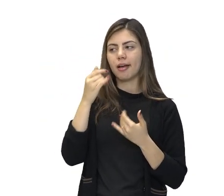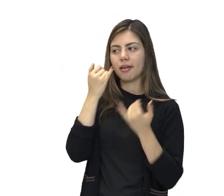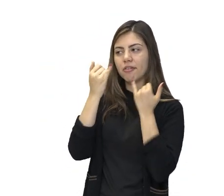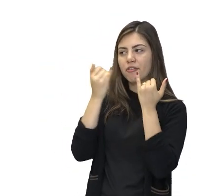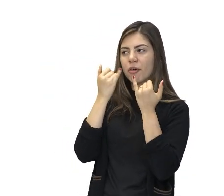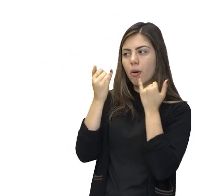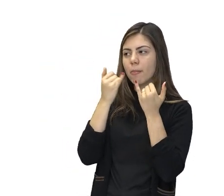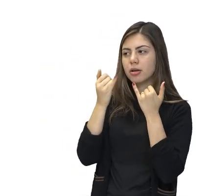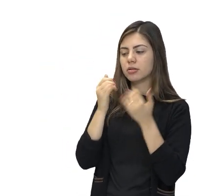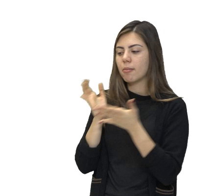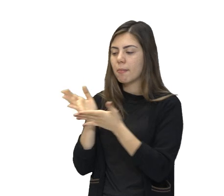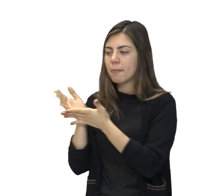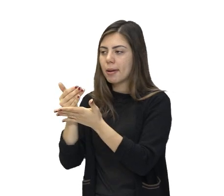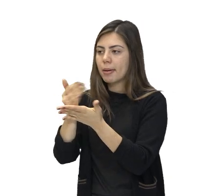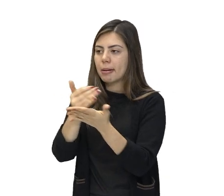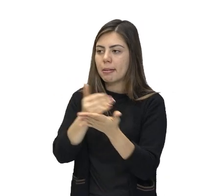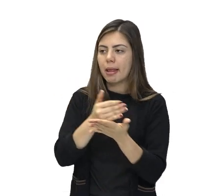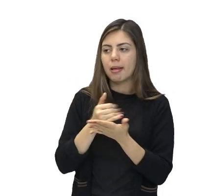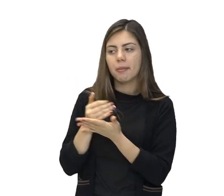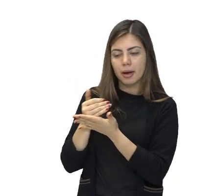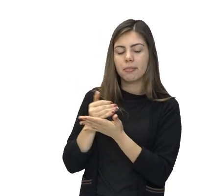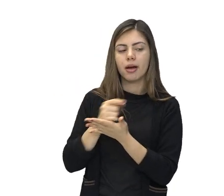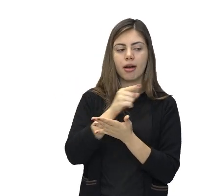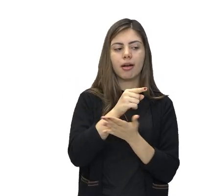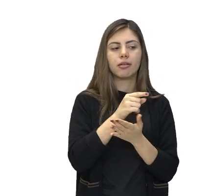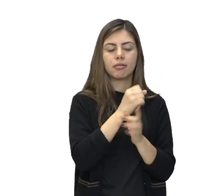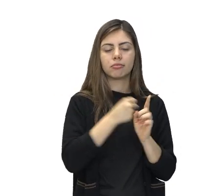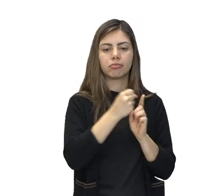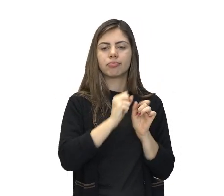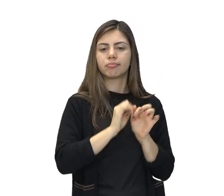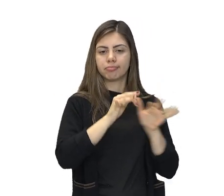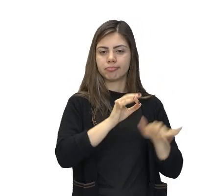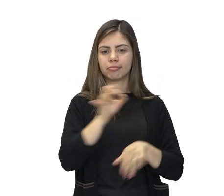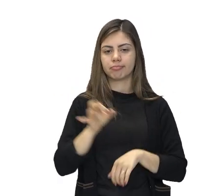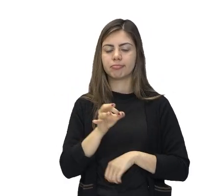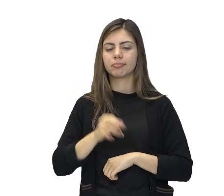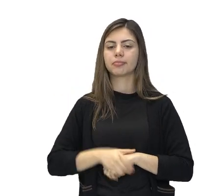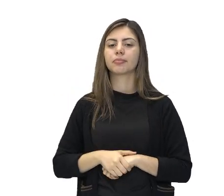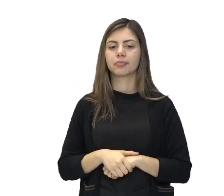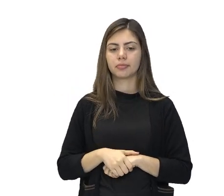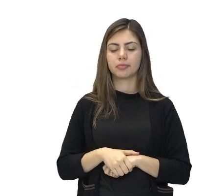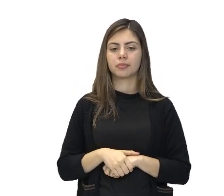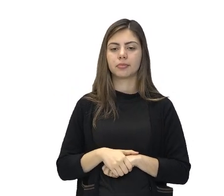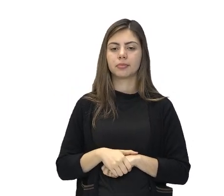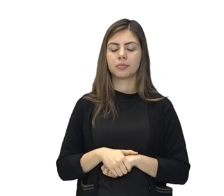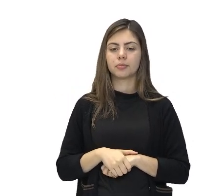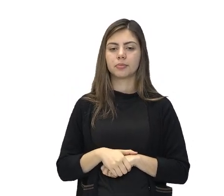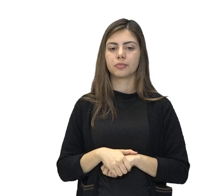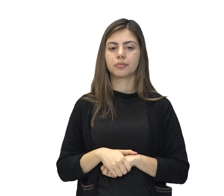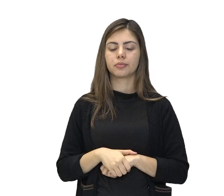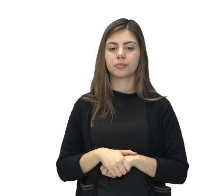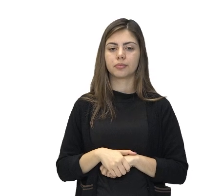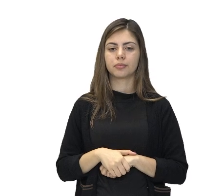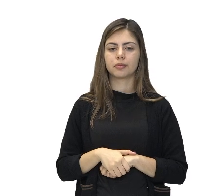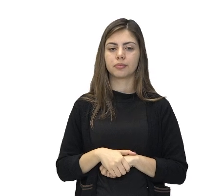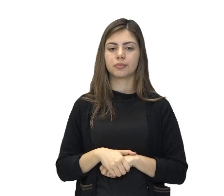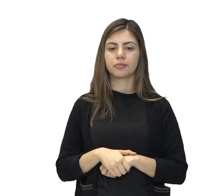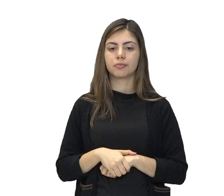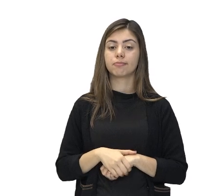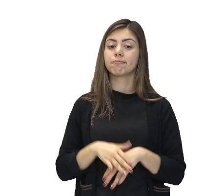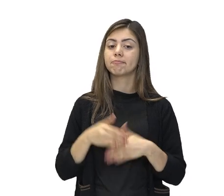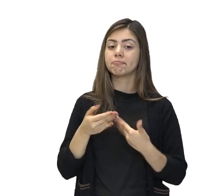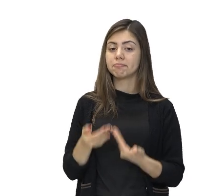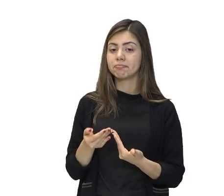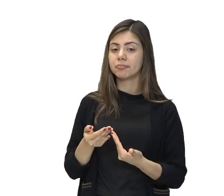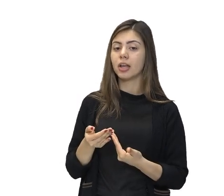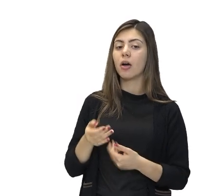eu me predispus a fazer a entrevista com aquela pessoa, ok? Para além disso, uma entrevista